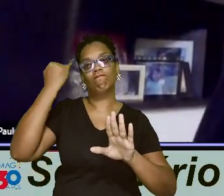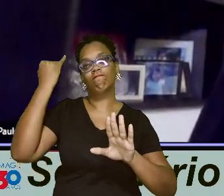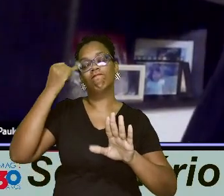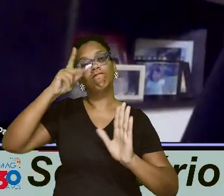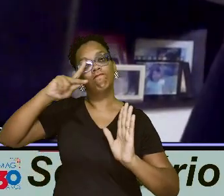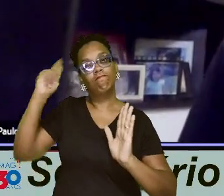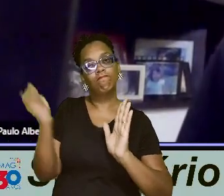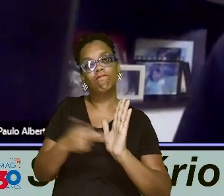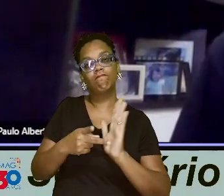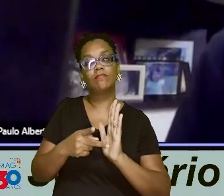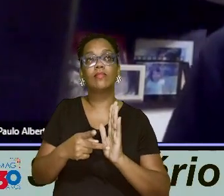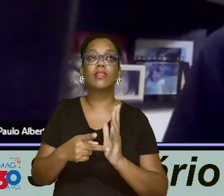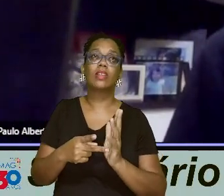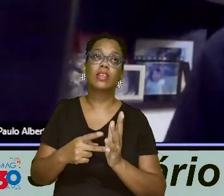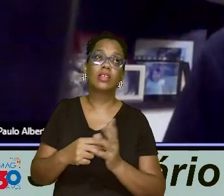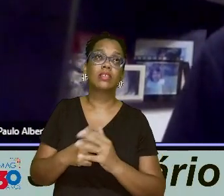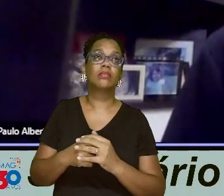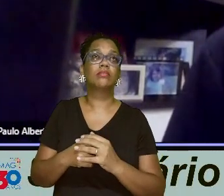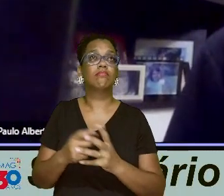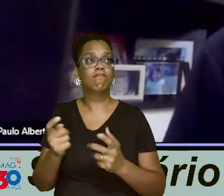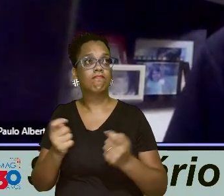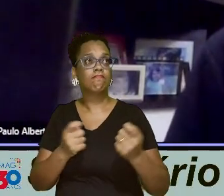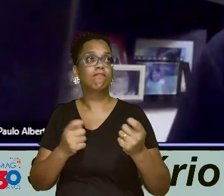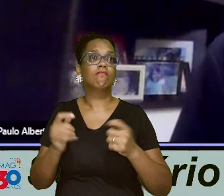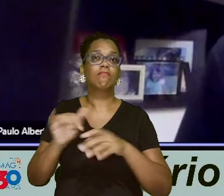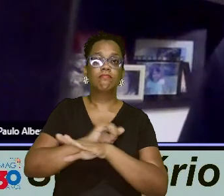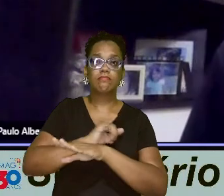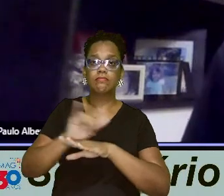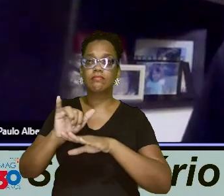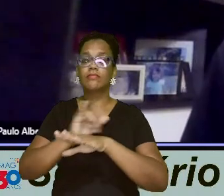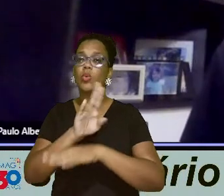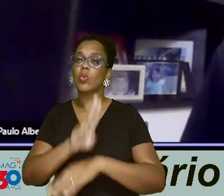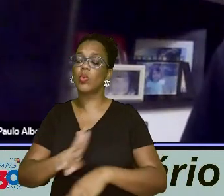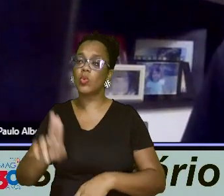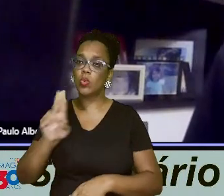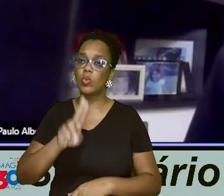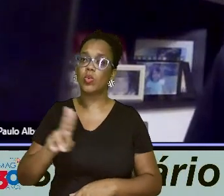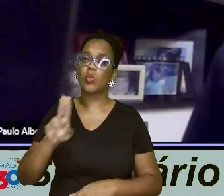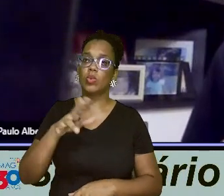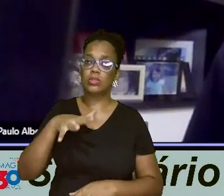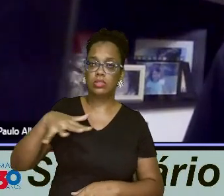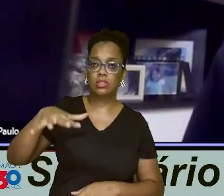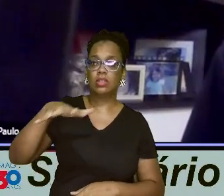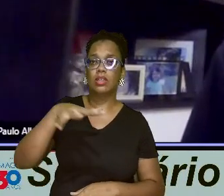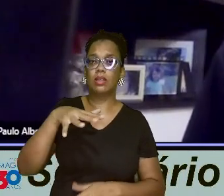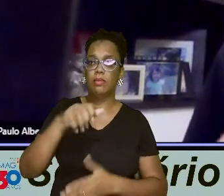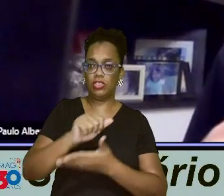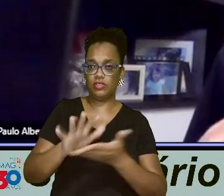bem manejado, se bem utilizado no âmbito da atividade